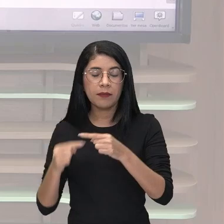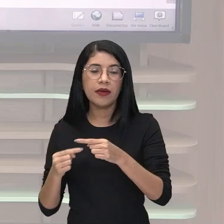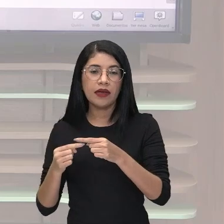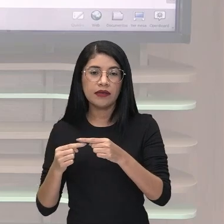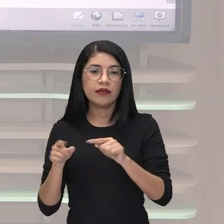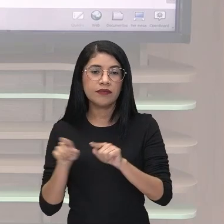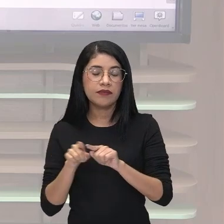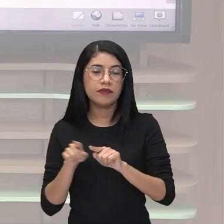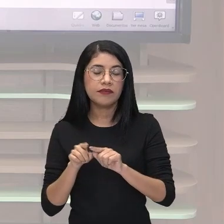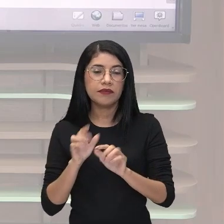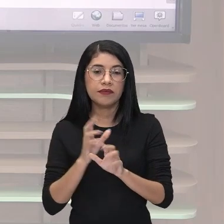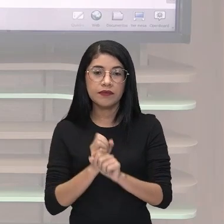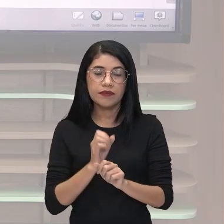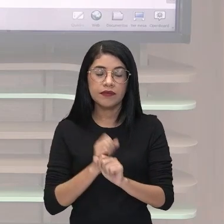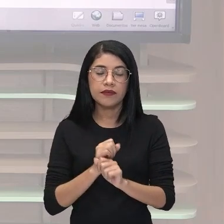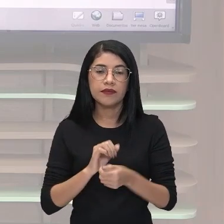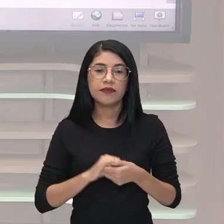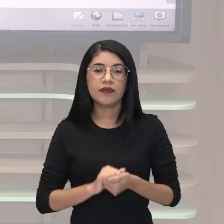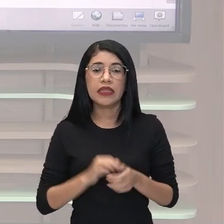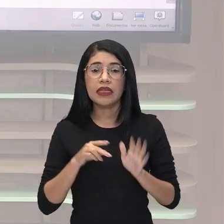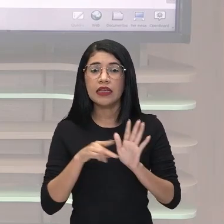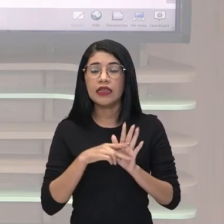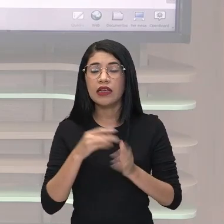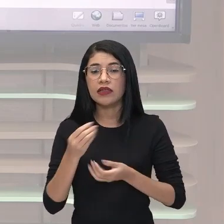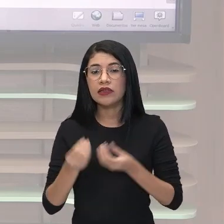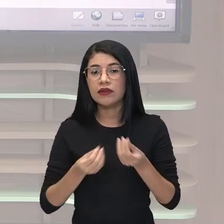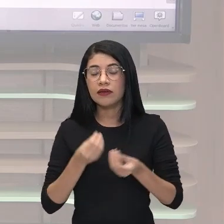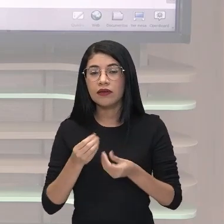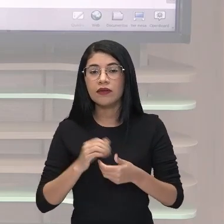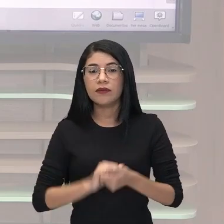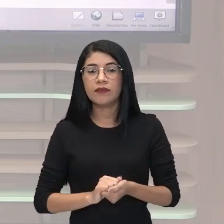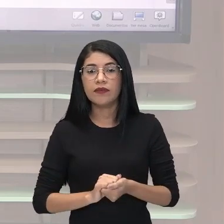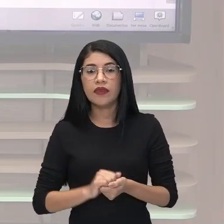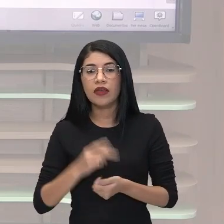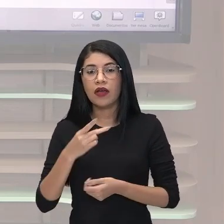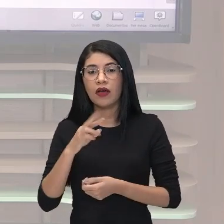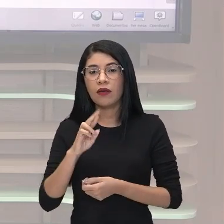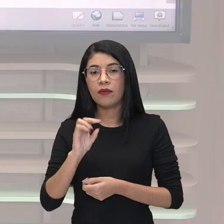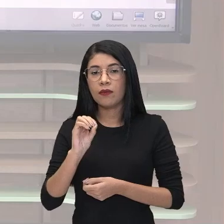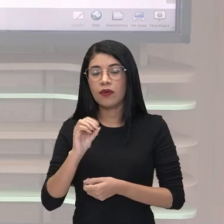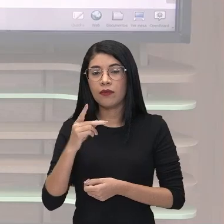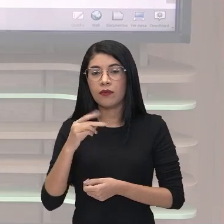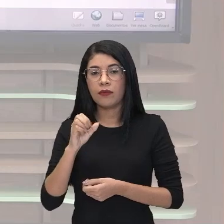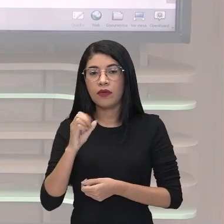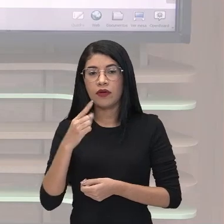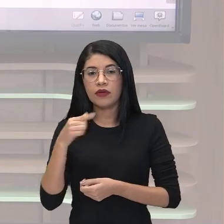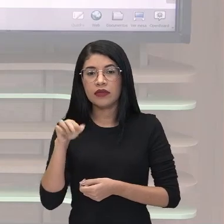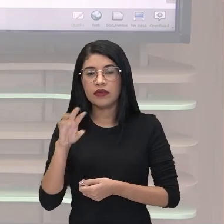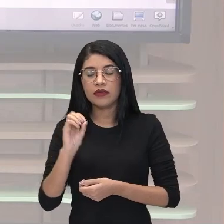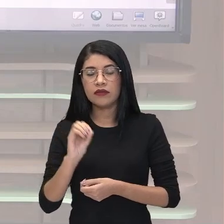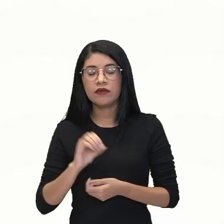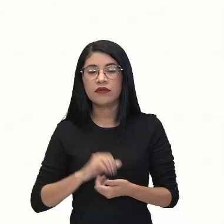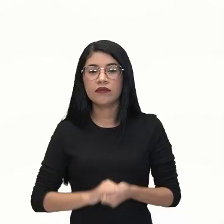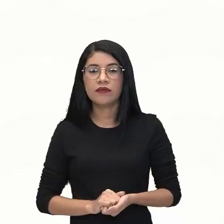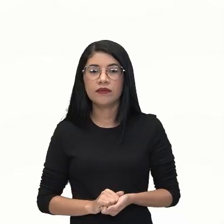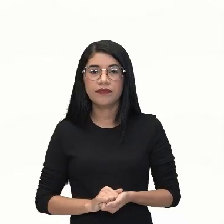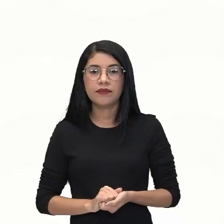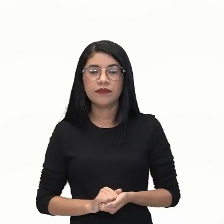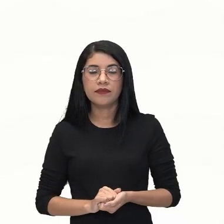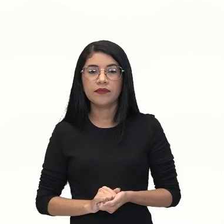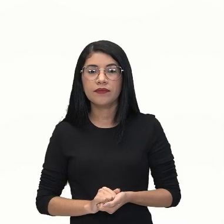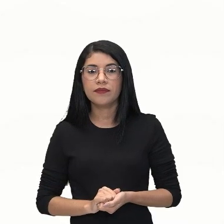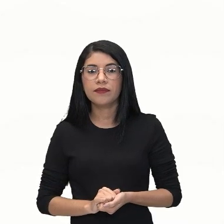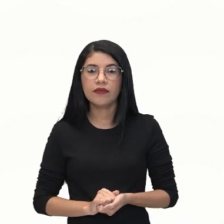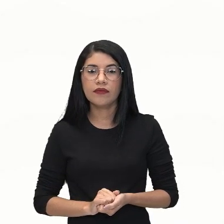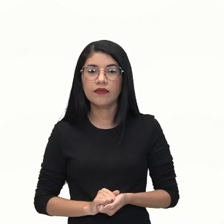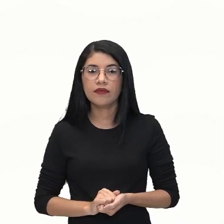essa igualdade entre 2 razões é chamada de proporção. Vamos aqui para a tela para te mostrar. Então, olha